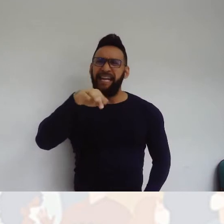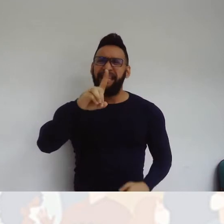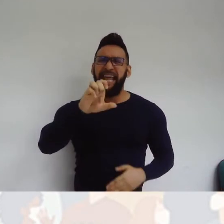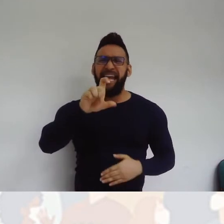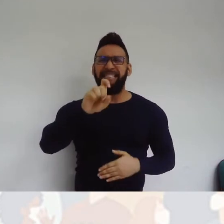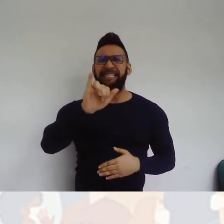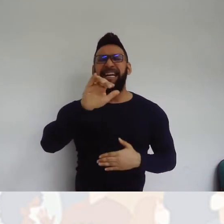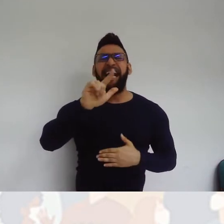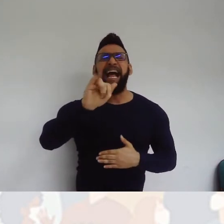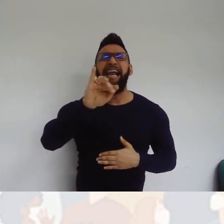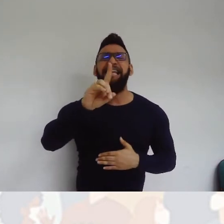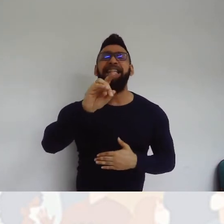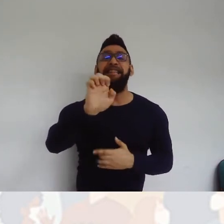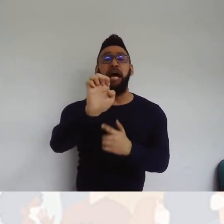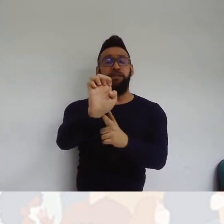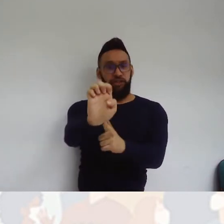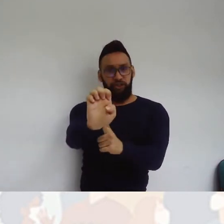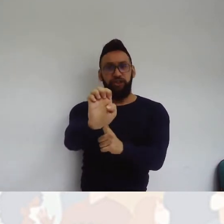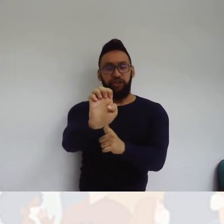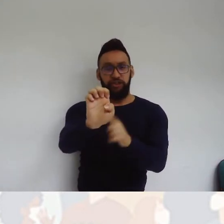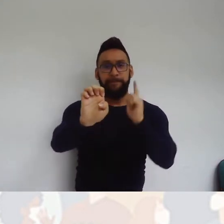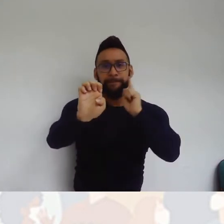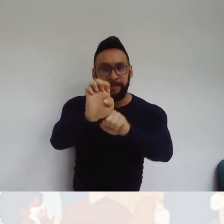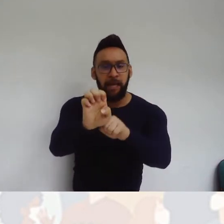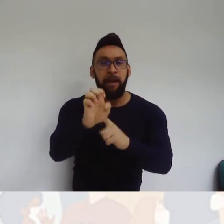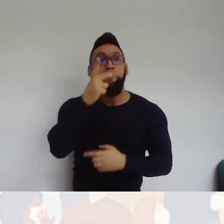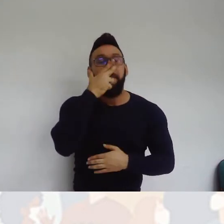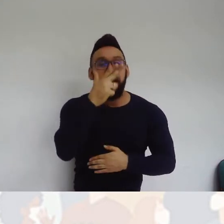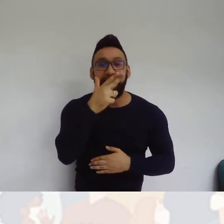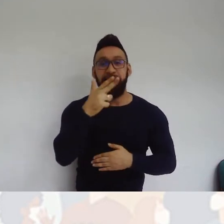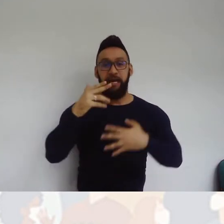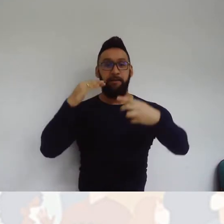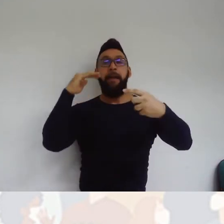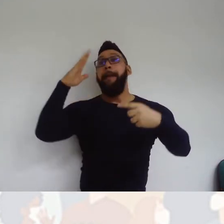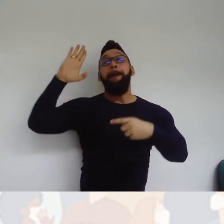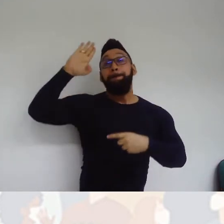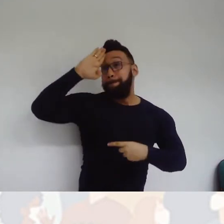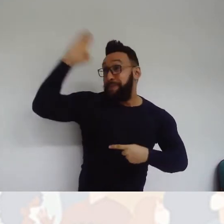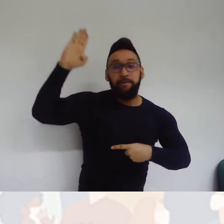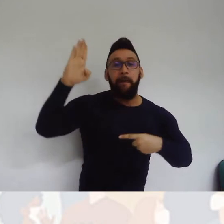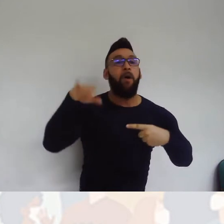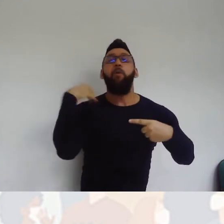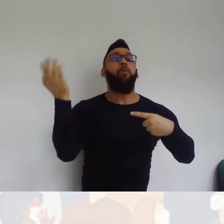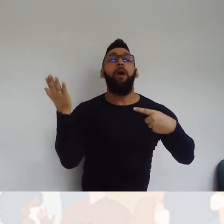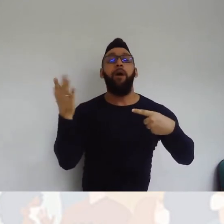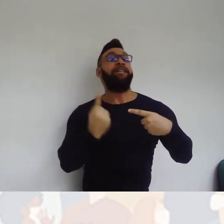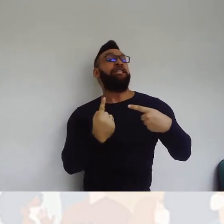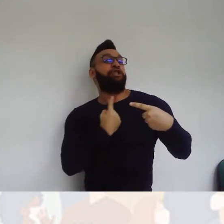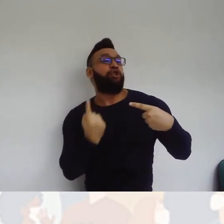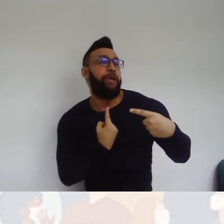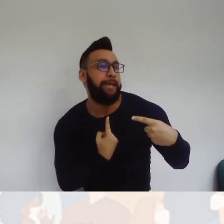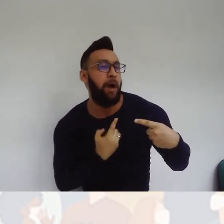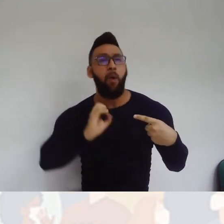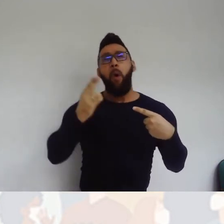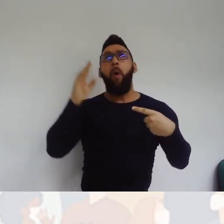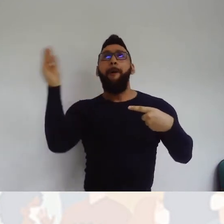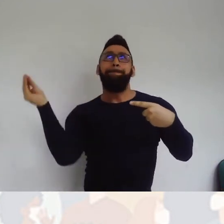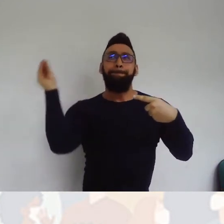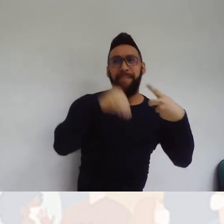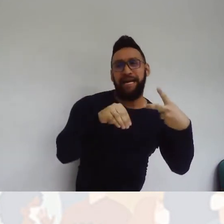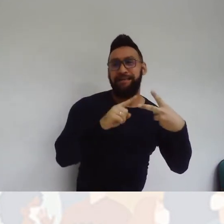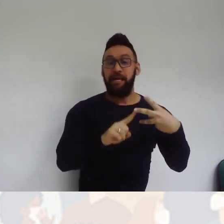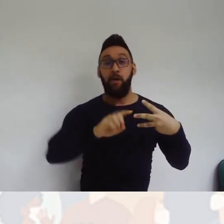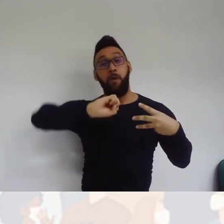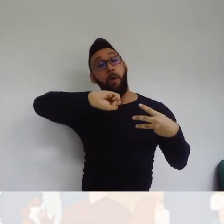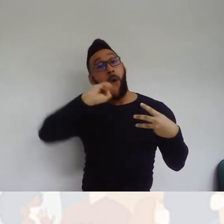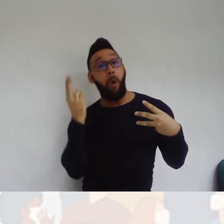ela enfatiza bastante o índice, né, aí no processo semiótico. E eu lembrei de uma palestra de uma